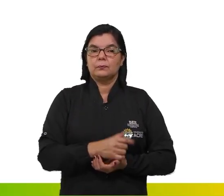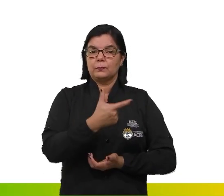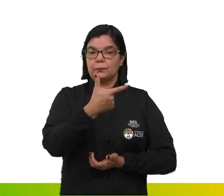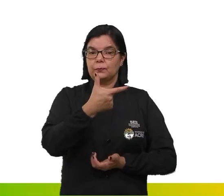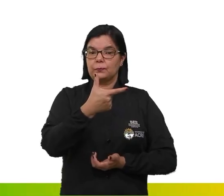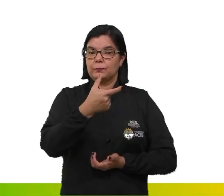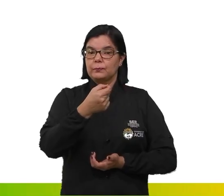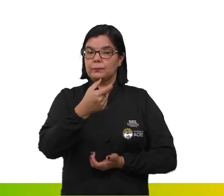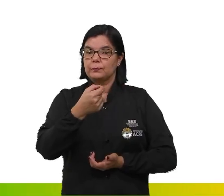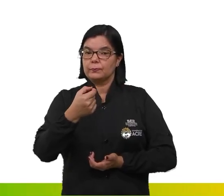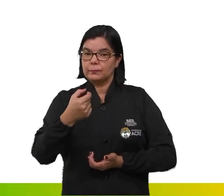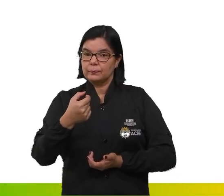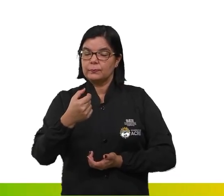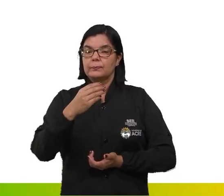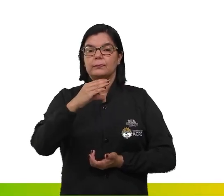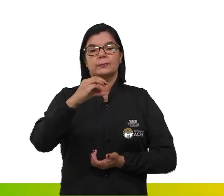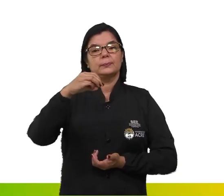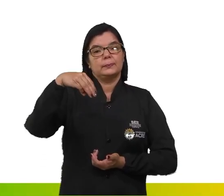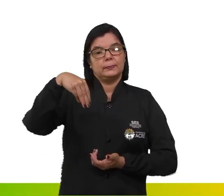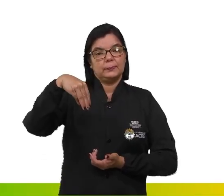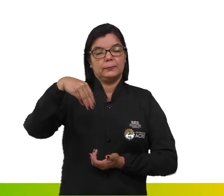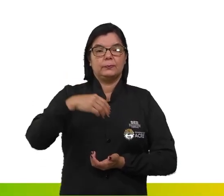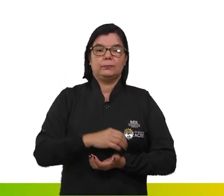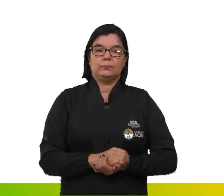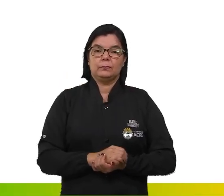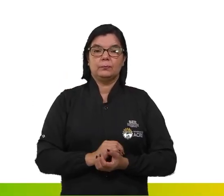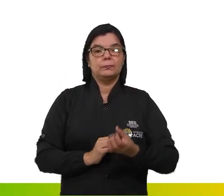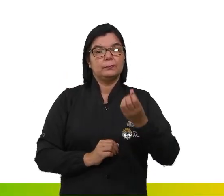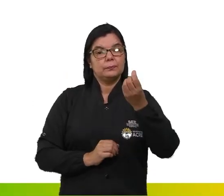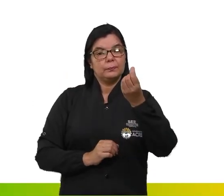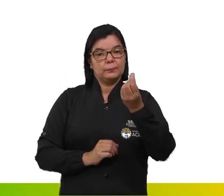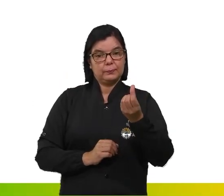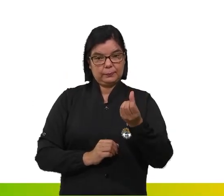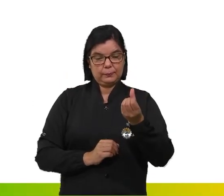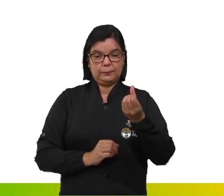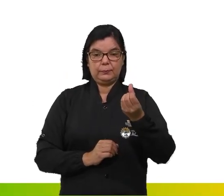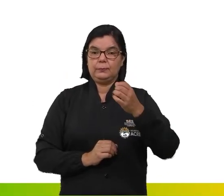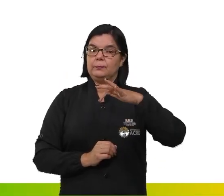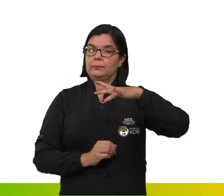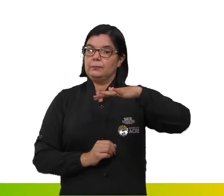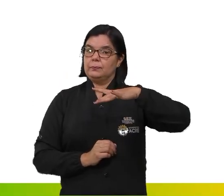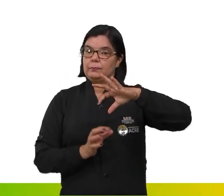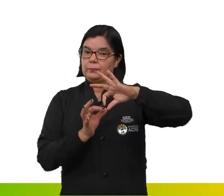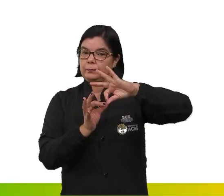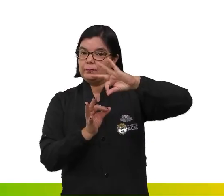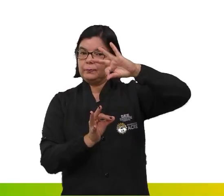200 centímetros. E 6 palmos, que é outro